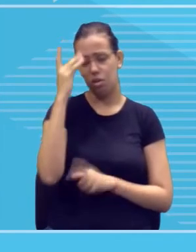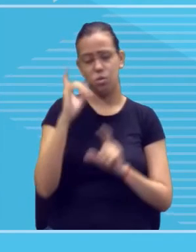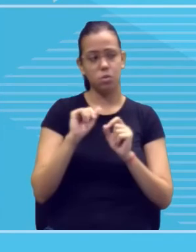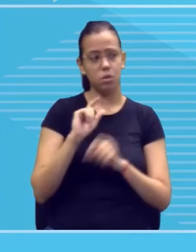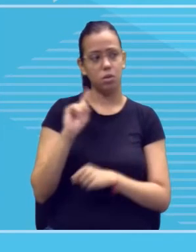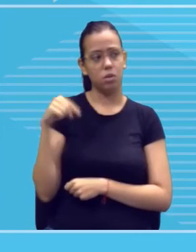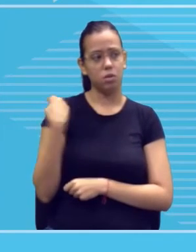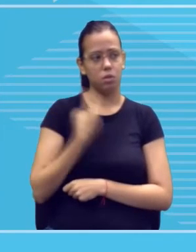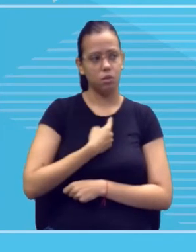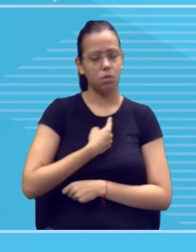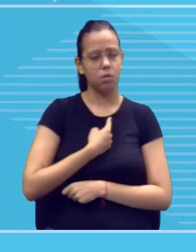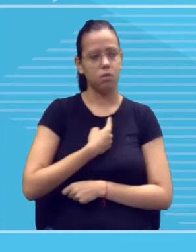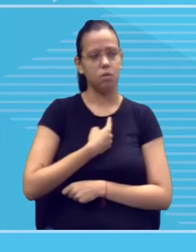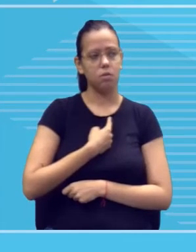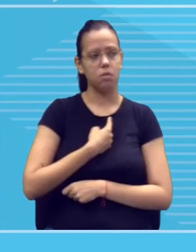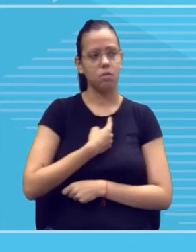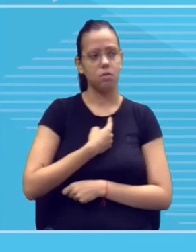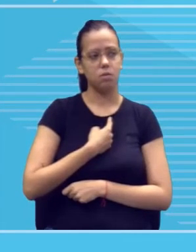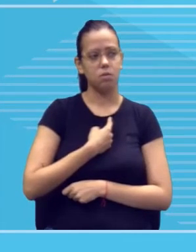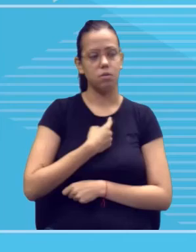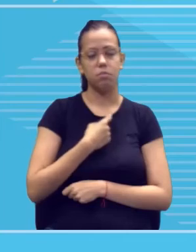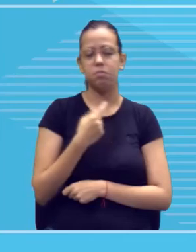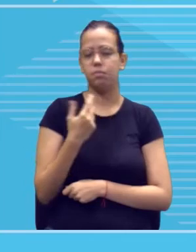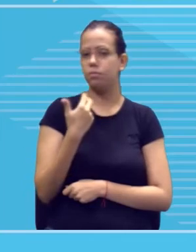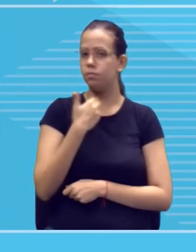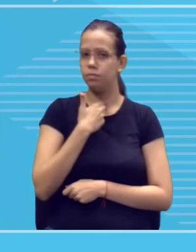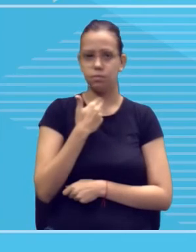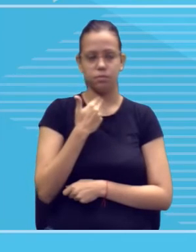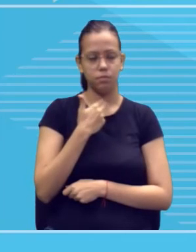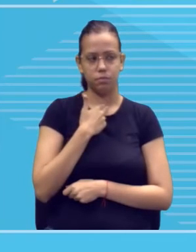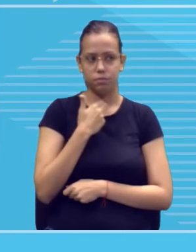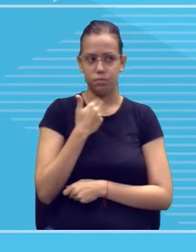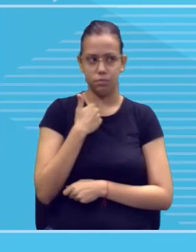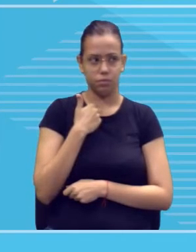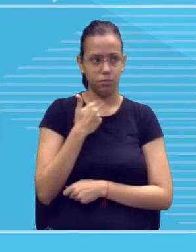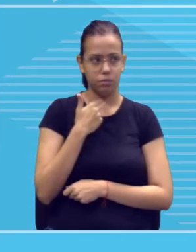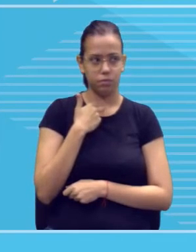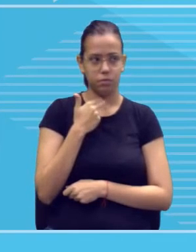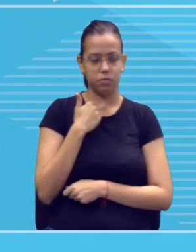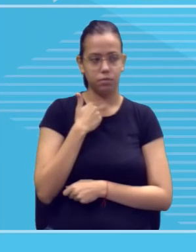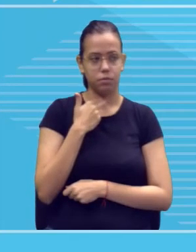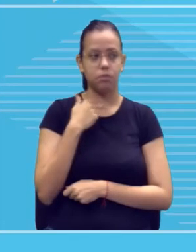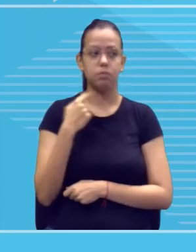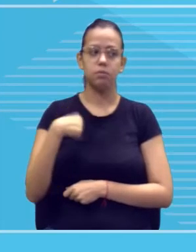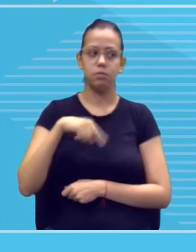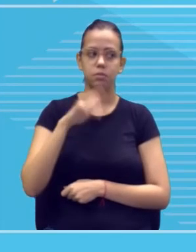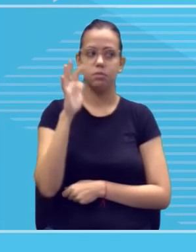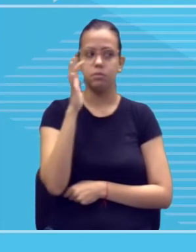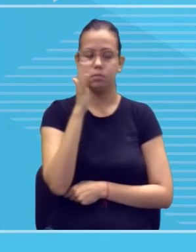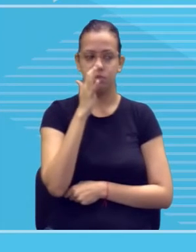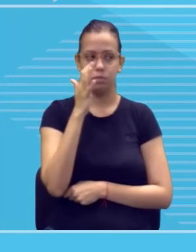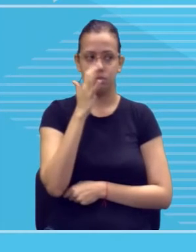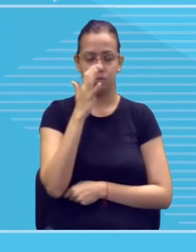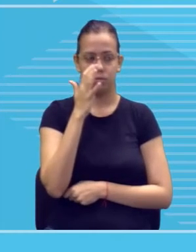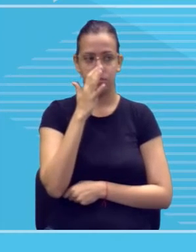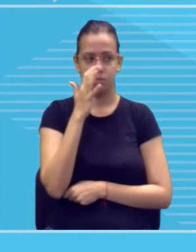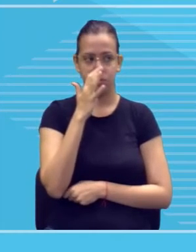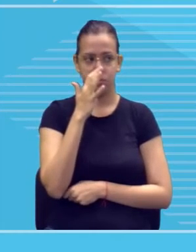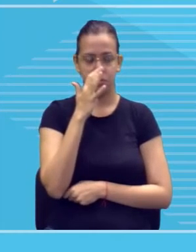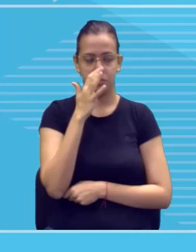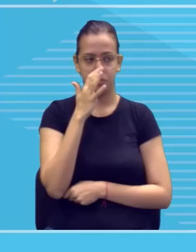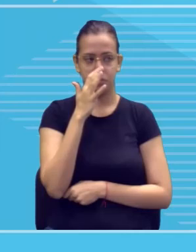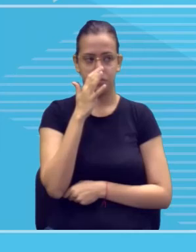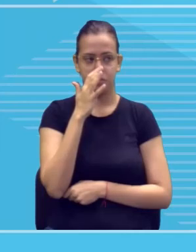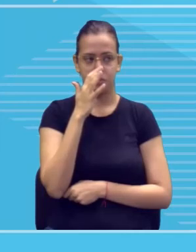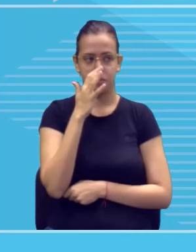nós não deveriamos go to si não deveríamos ir